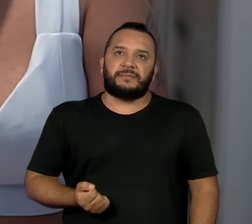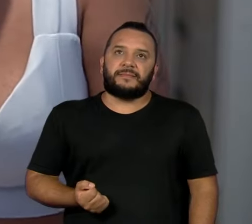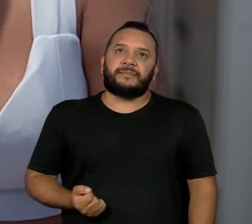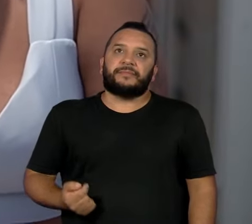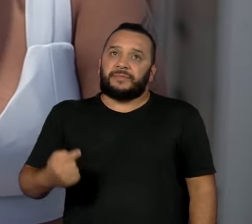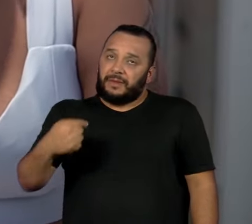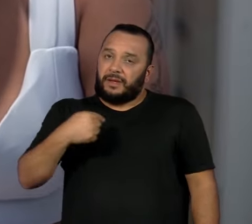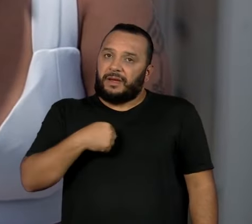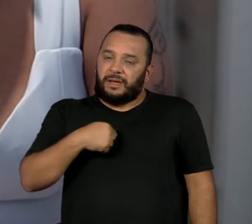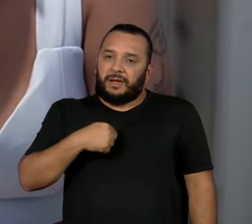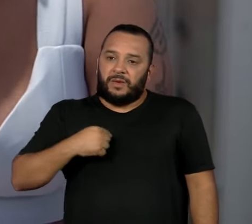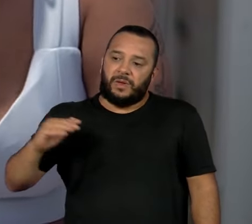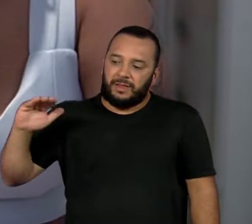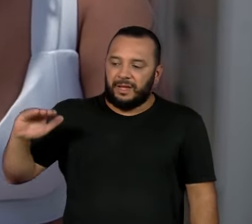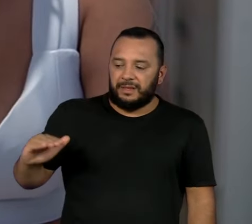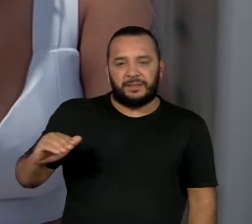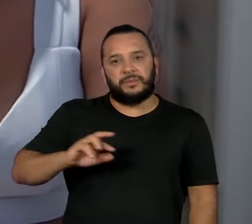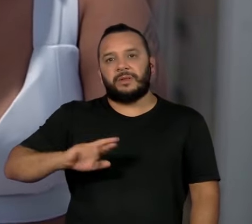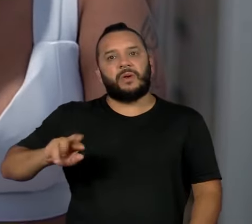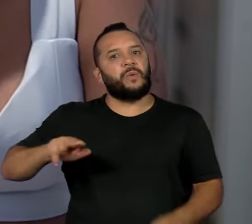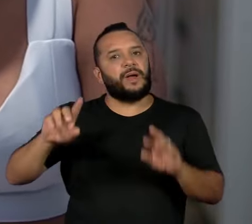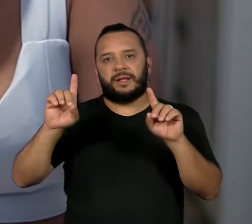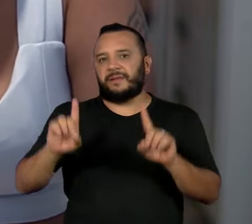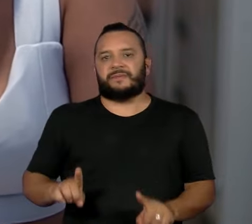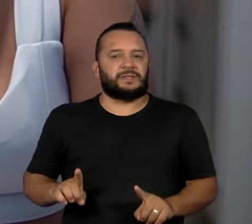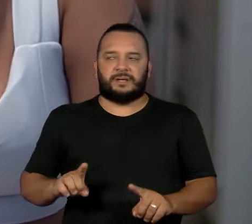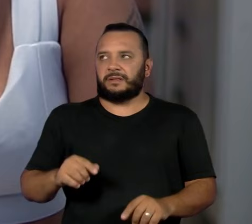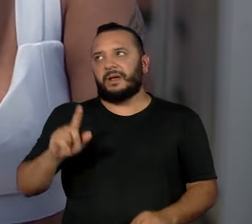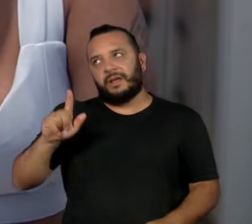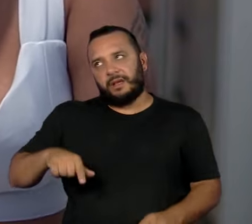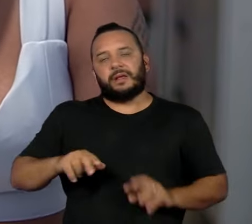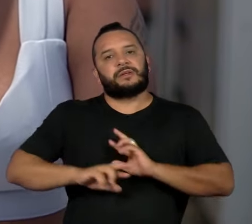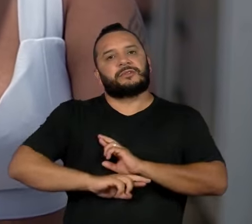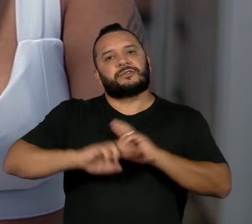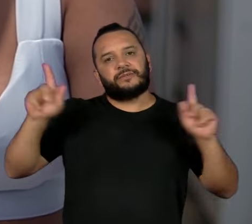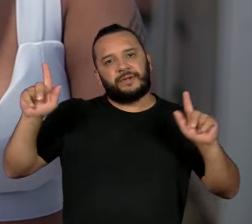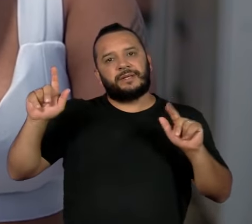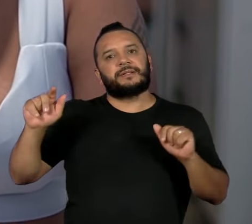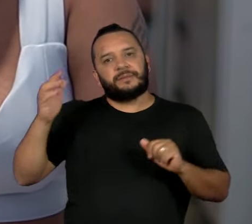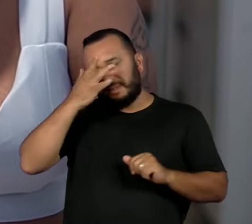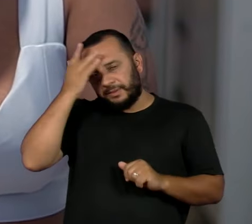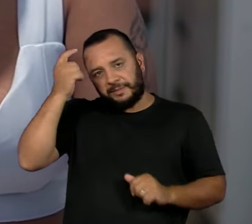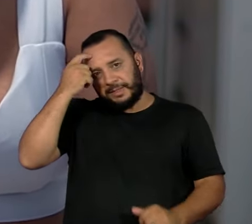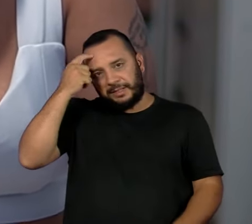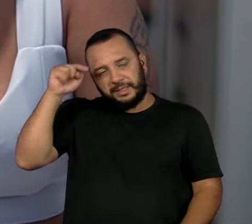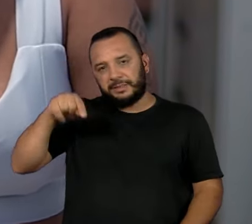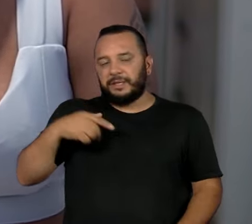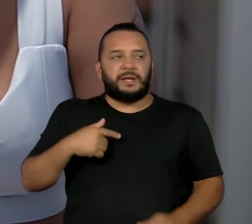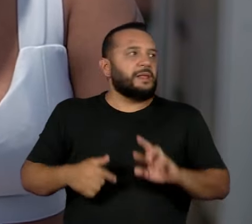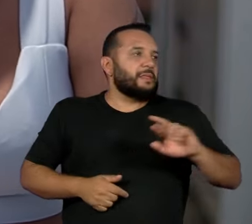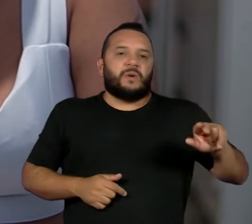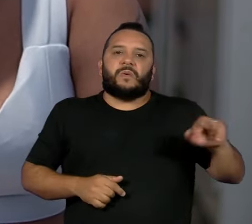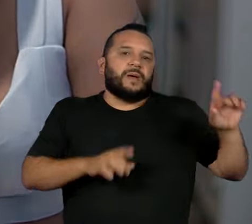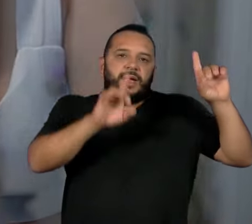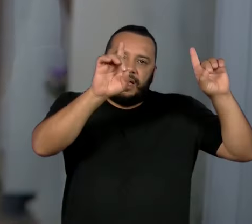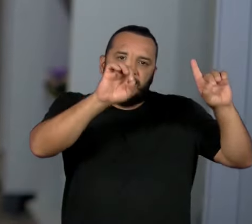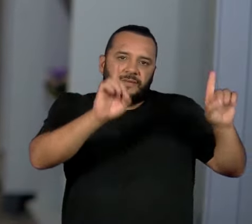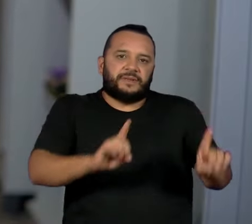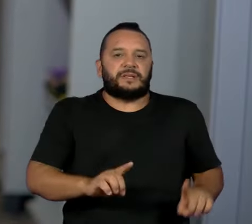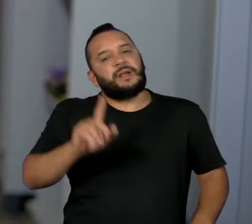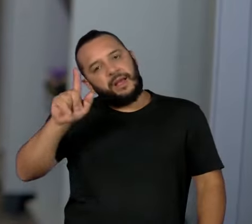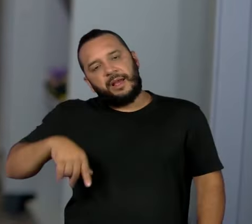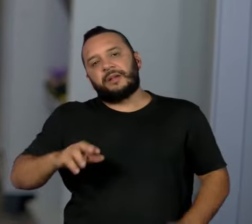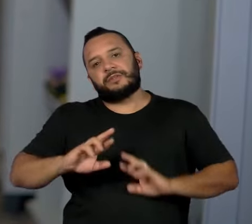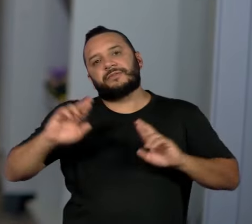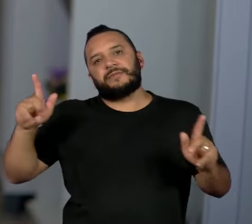o nanismo não como uma deficiência, como uma diferença. Eu acho que a pessoa tem que considerar assim. Ninguém tem deficiência, tem uma diferença.